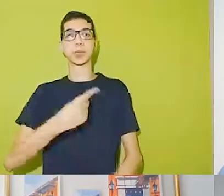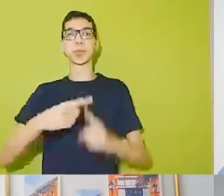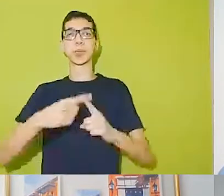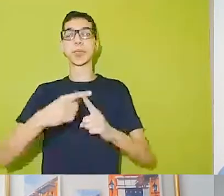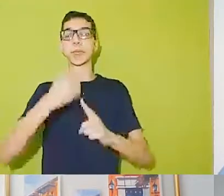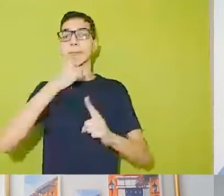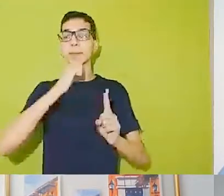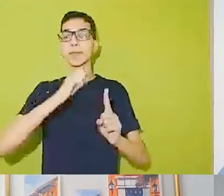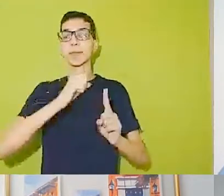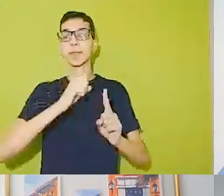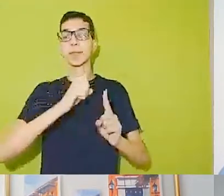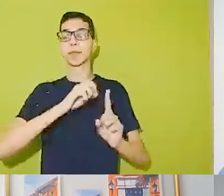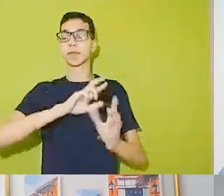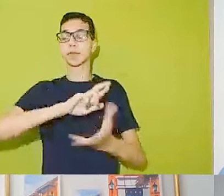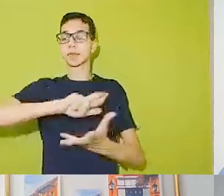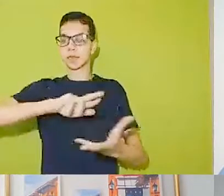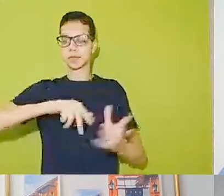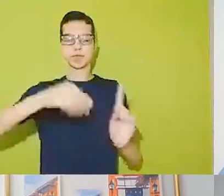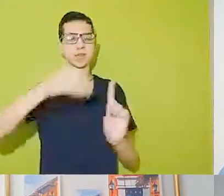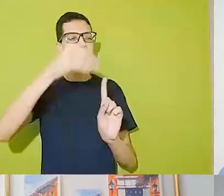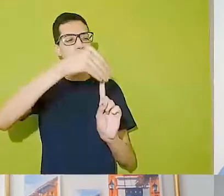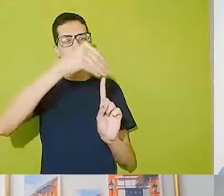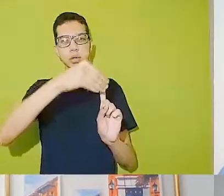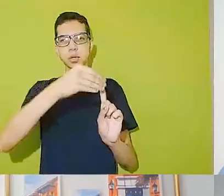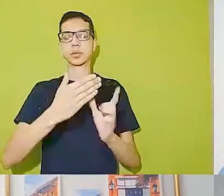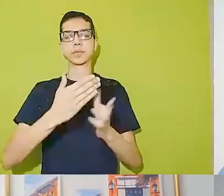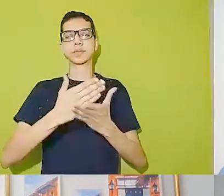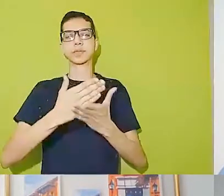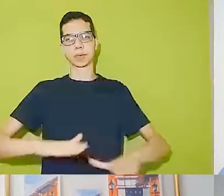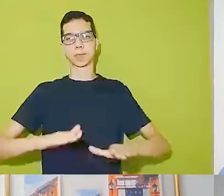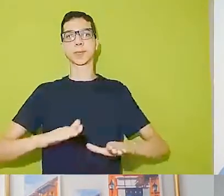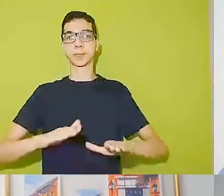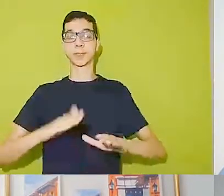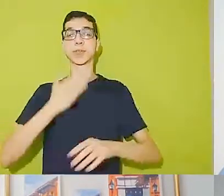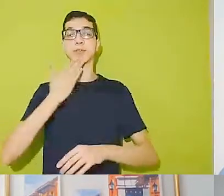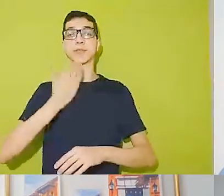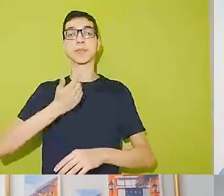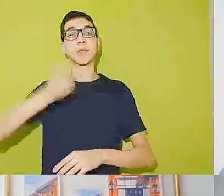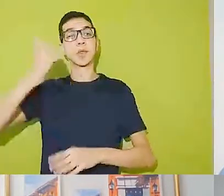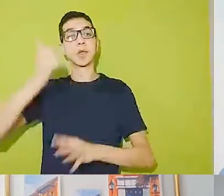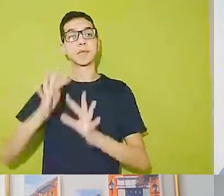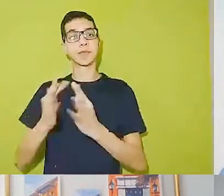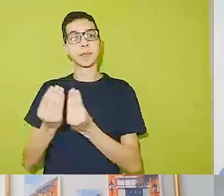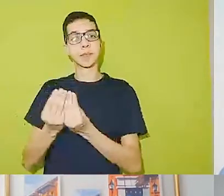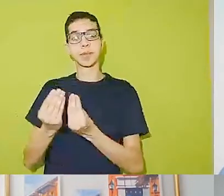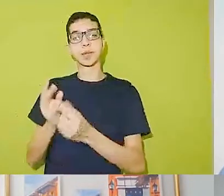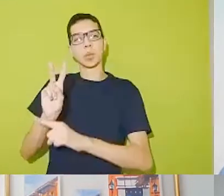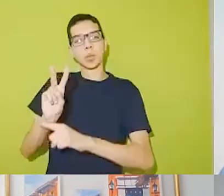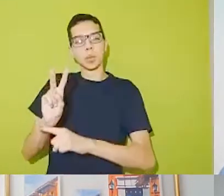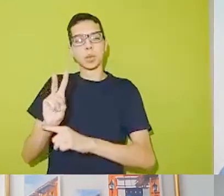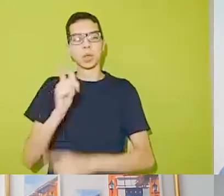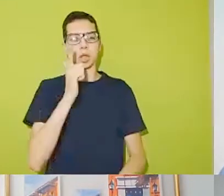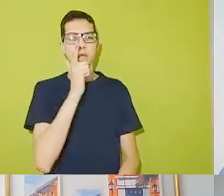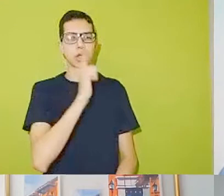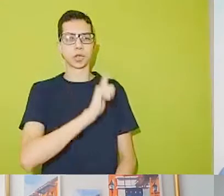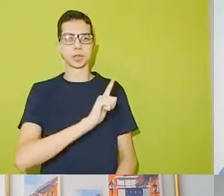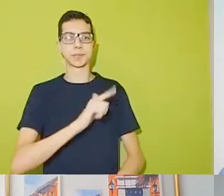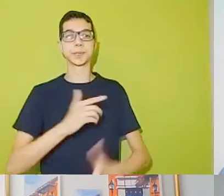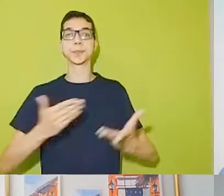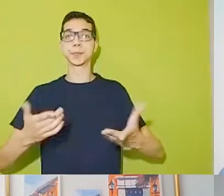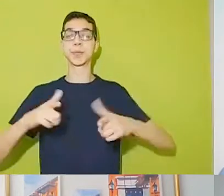seja observada e o melhor para aquela família seja alcançado. Então, esse trabalho, ele é fruto